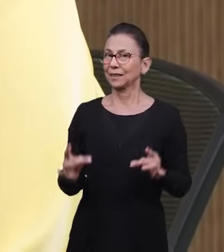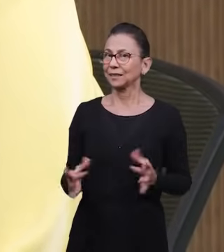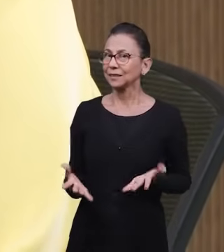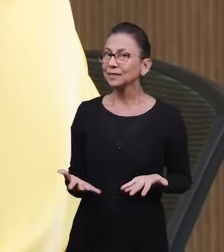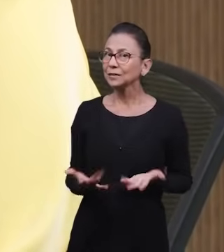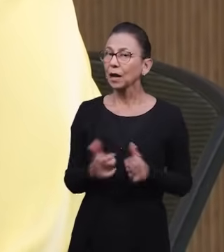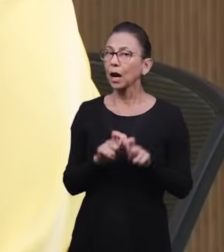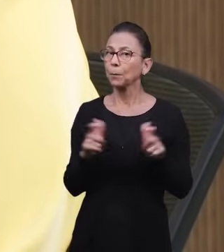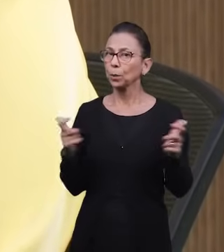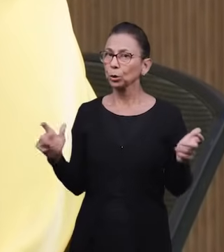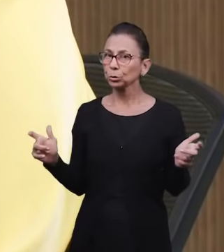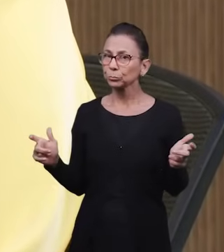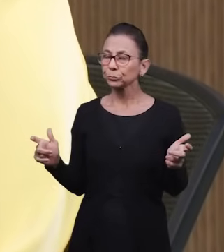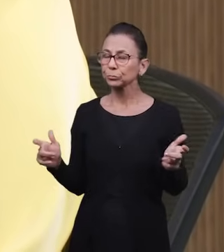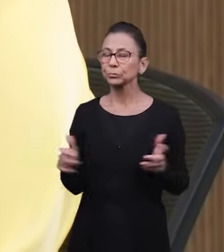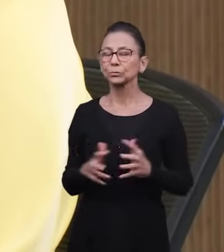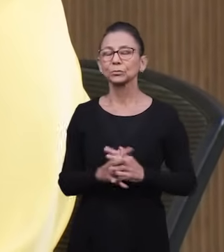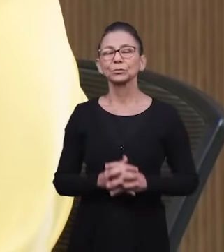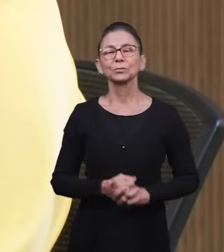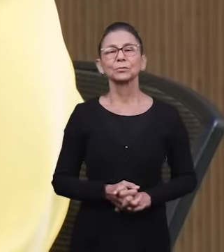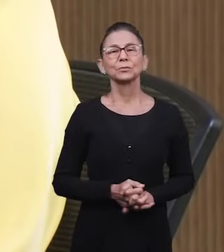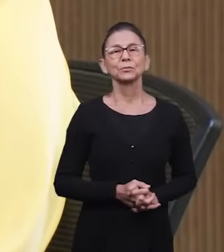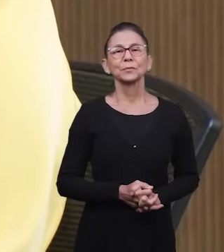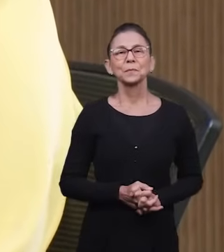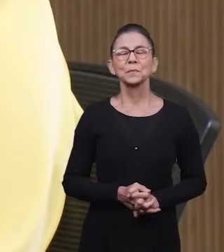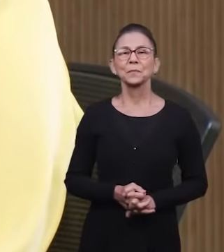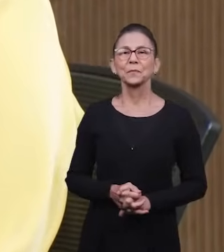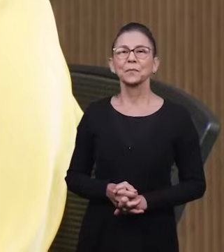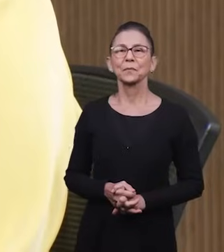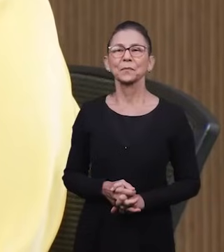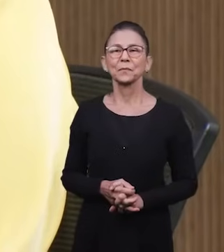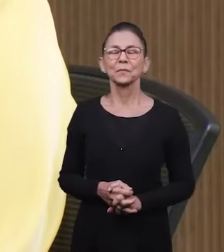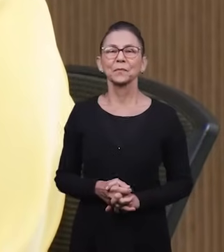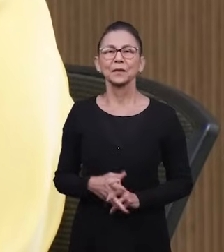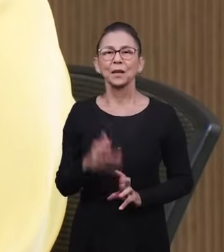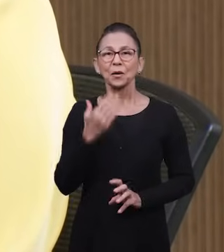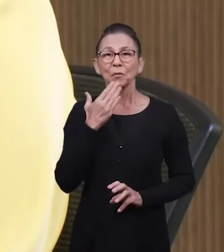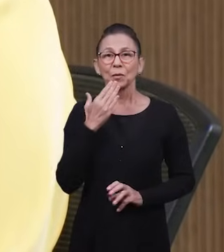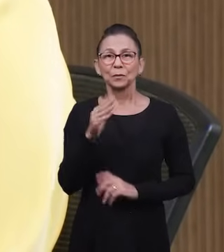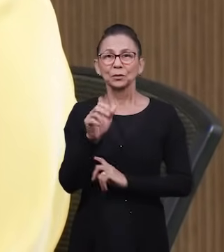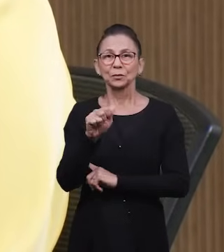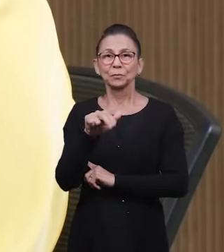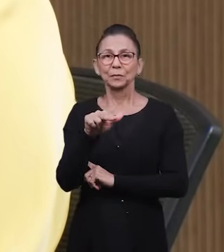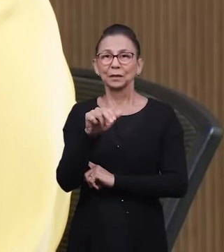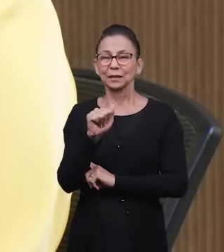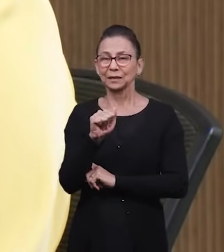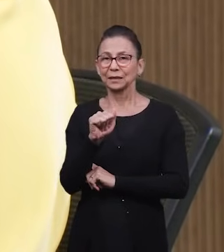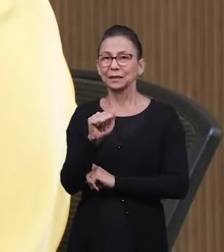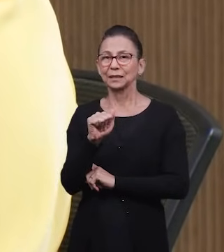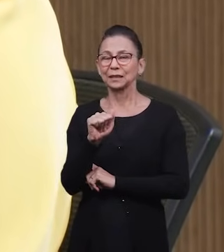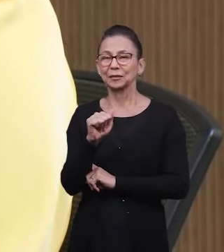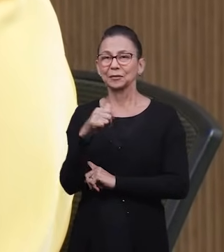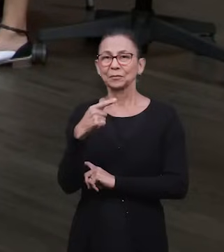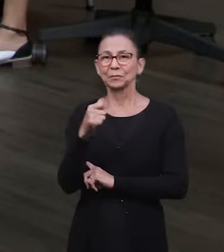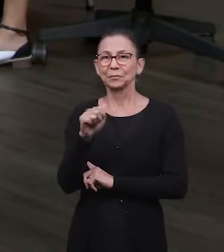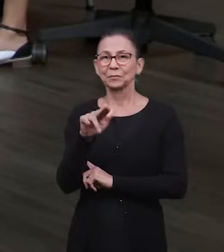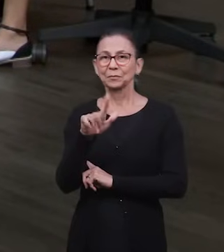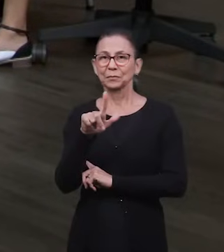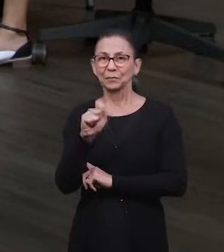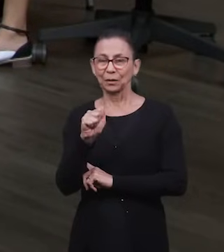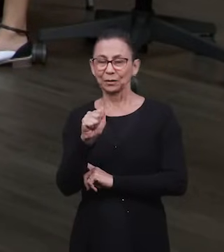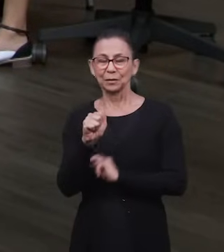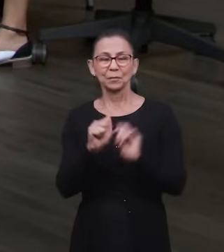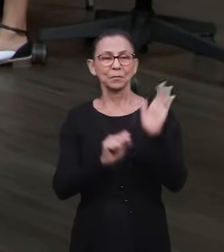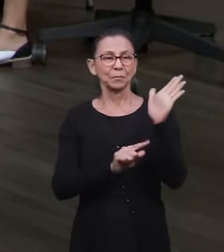igual o pastor falou, muito vasto. Mas teve uma pergunta que foi muito frequente, eu vou pedir para Ana Paula fazer para o pastor.